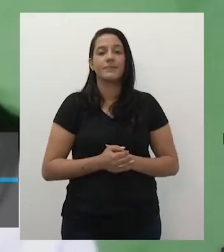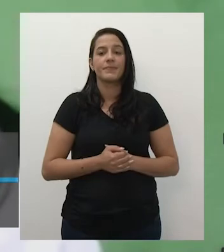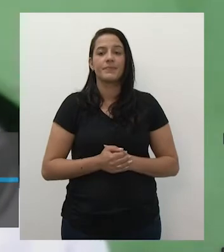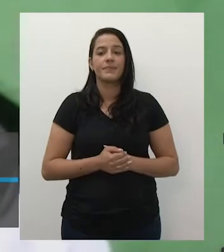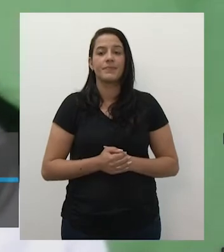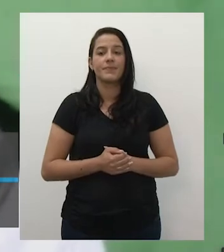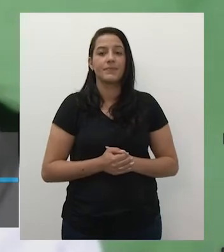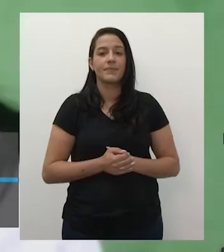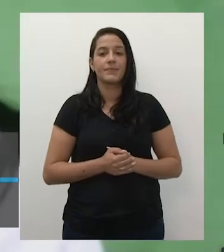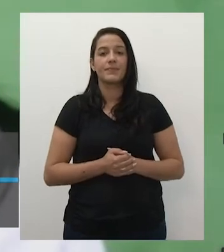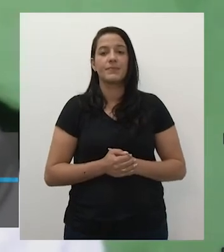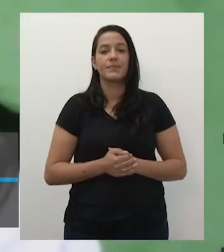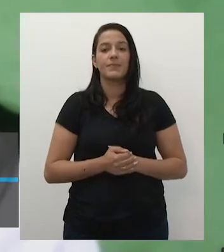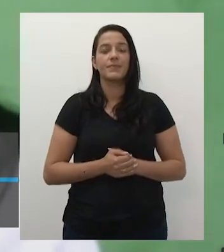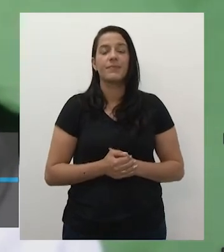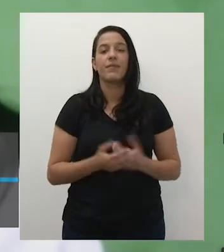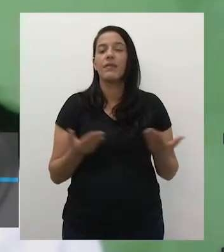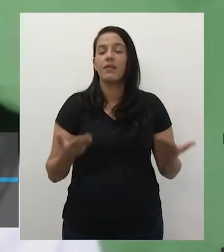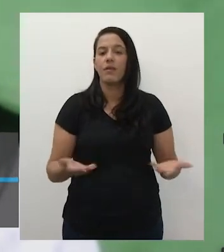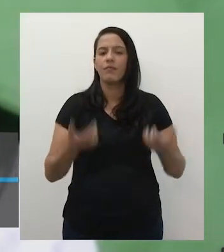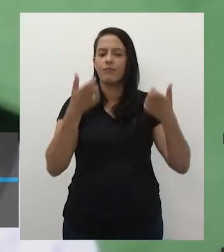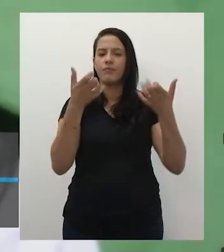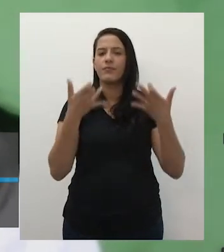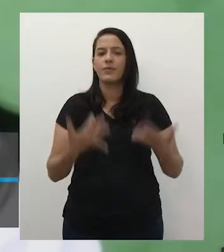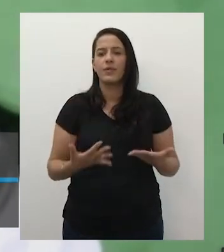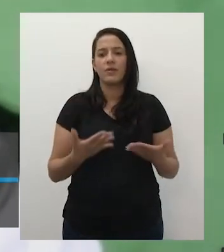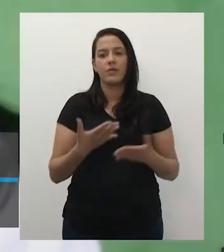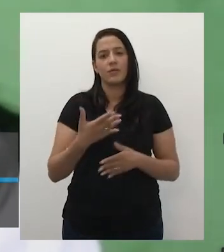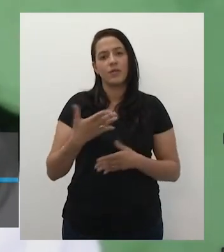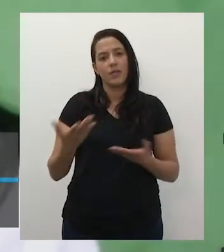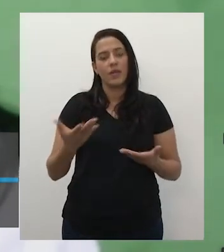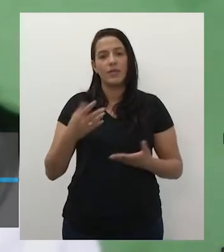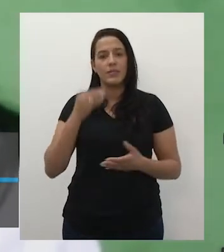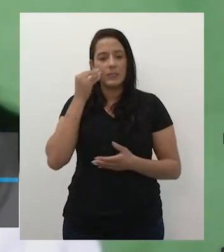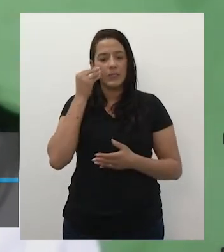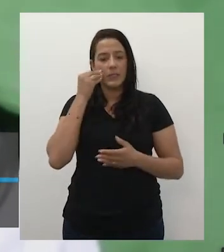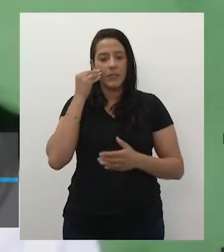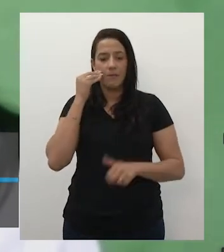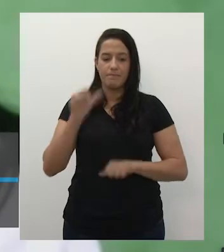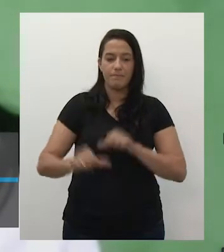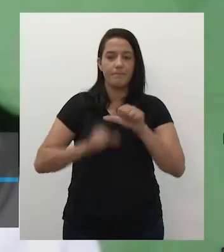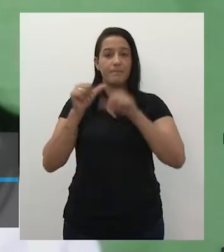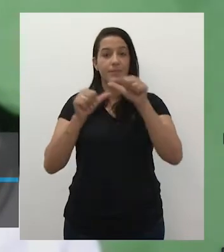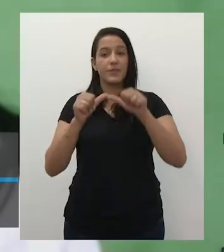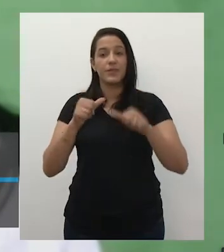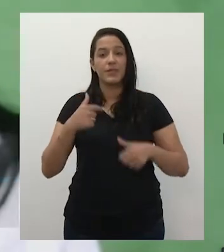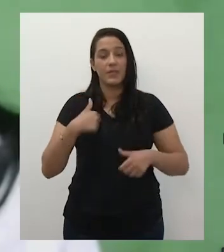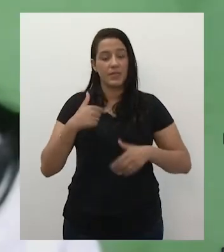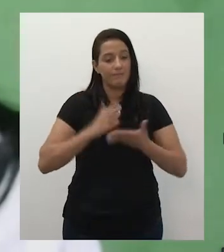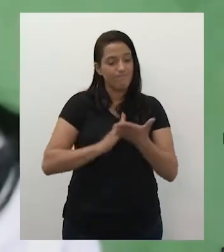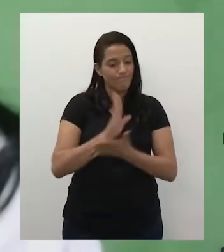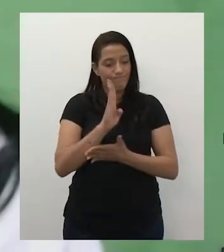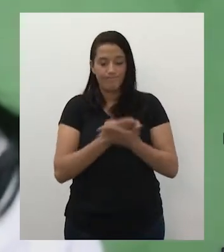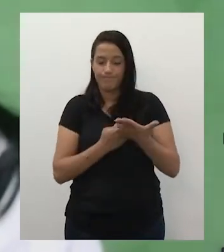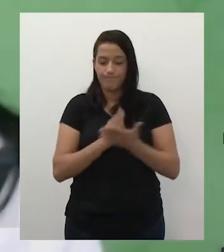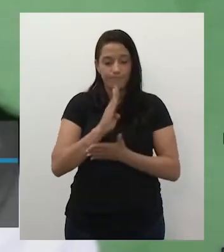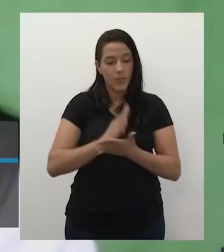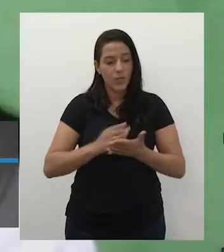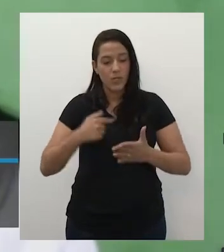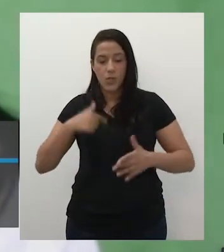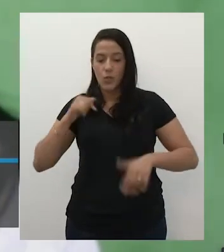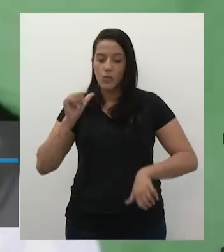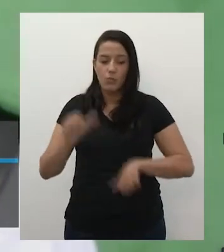sua vivência com a gente aqui nessa roda de conversa. Então, com a palavra, a educadora Terezinha